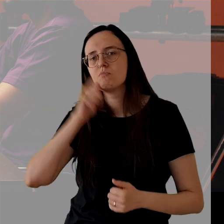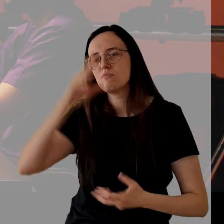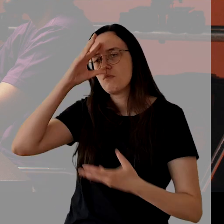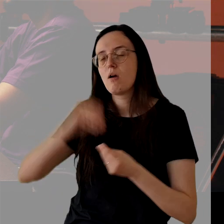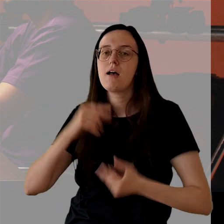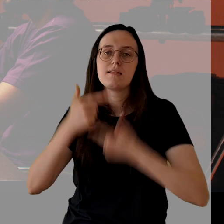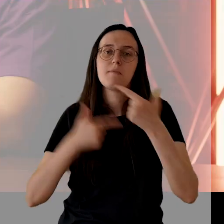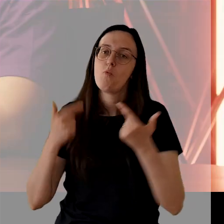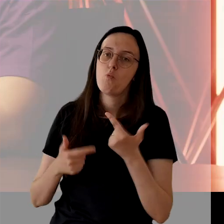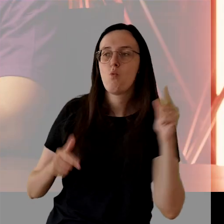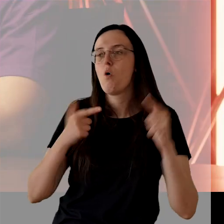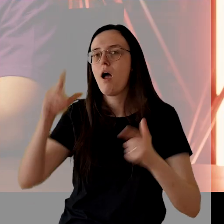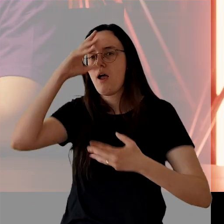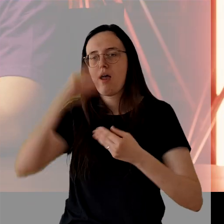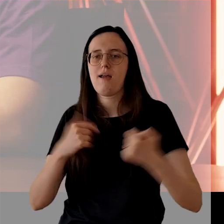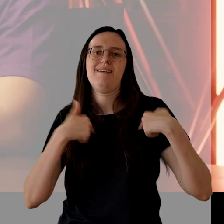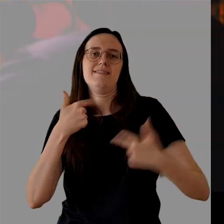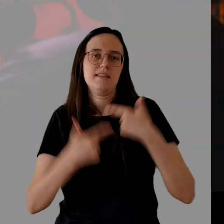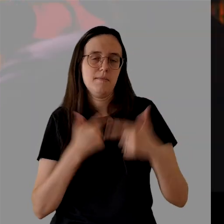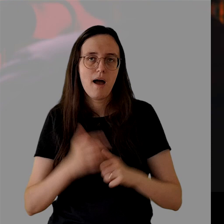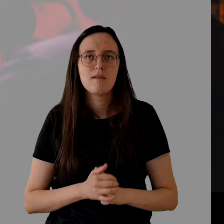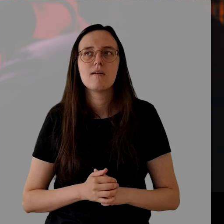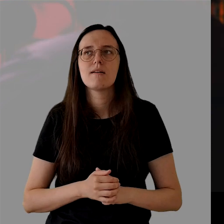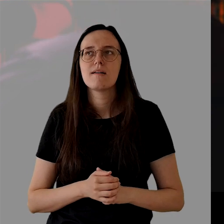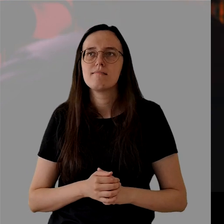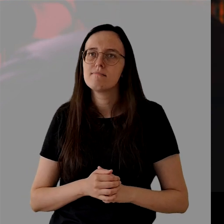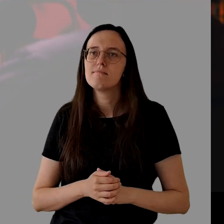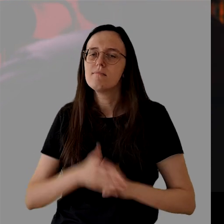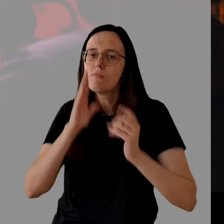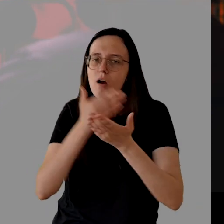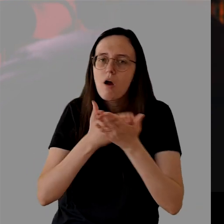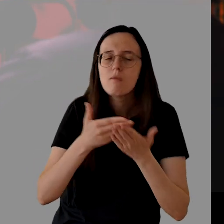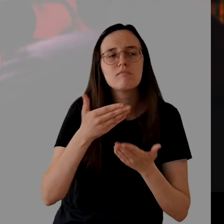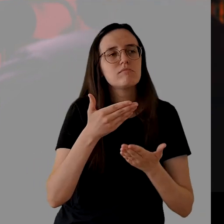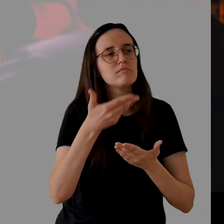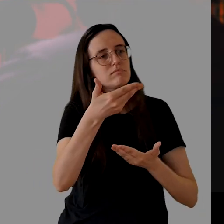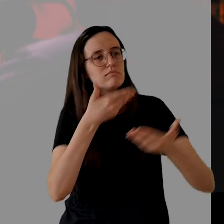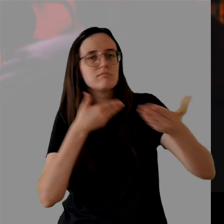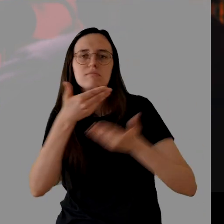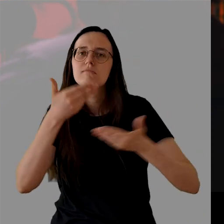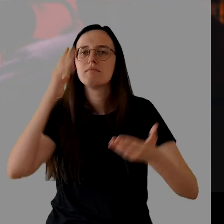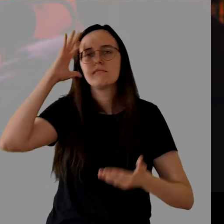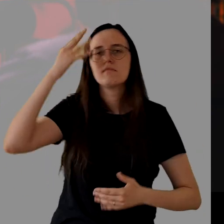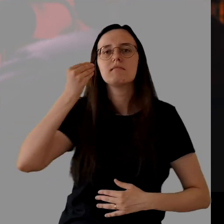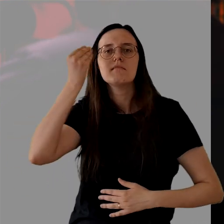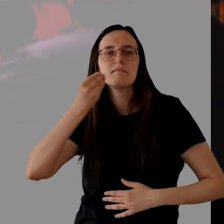outro, né? O outro entender o teu trabalho, você já começar a ter essa troca de experiências, de resolução de problemas,